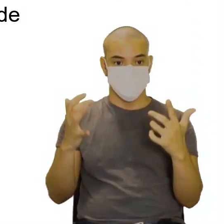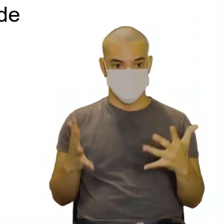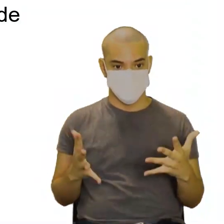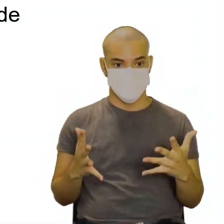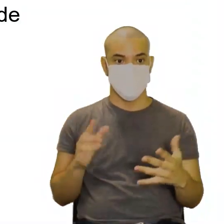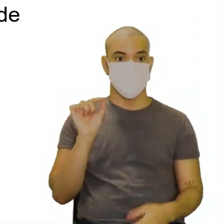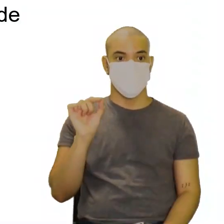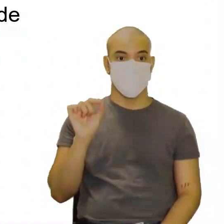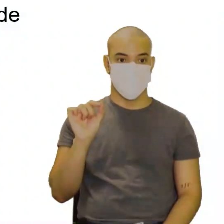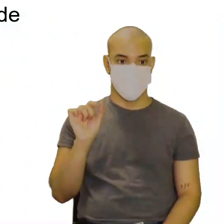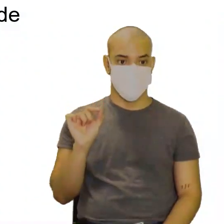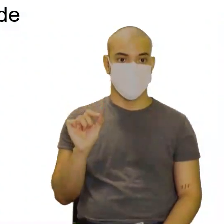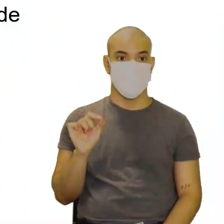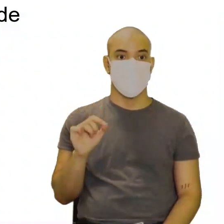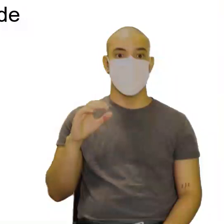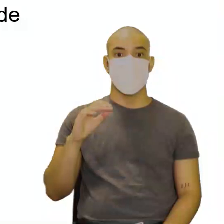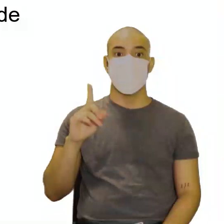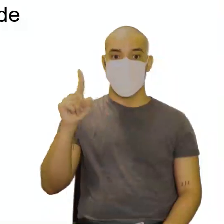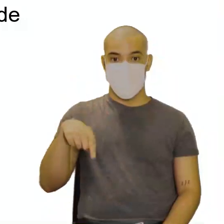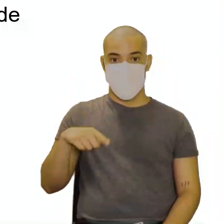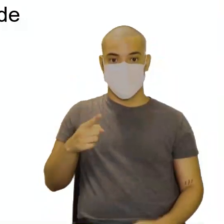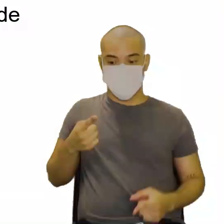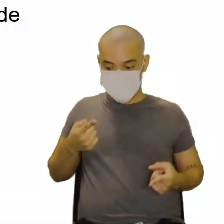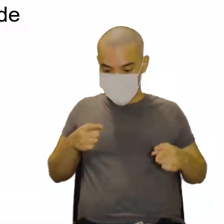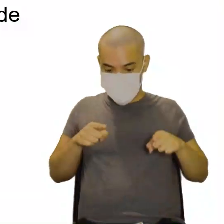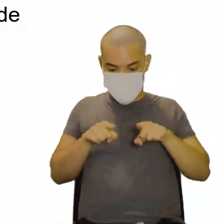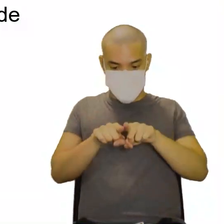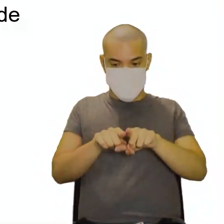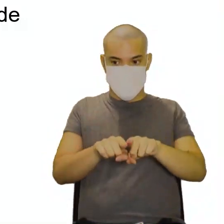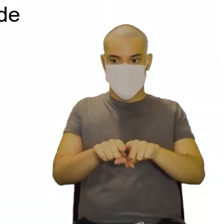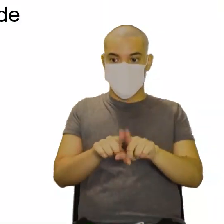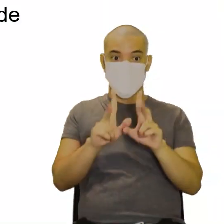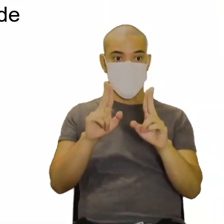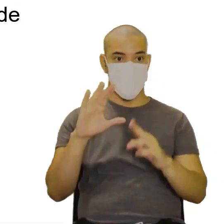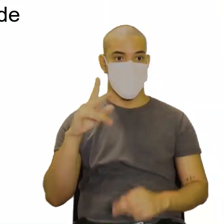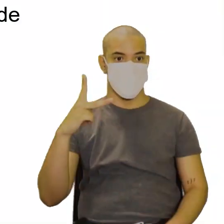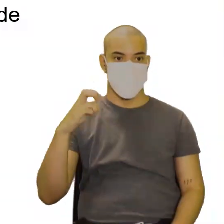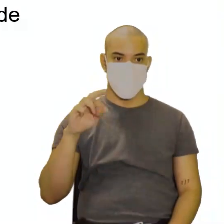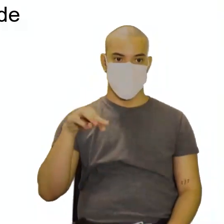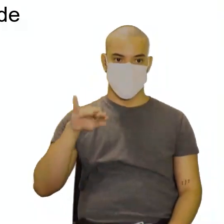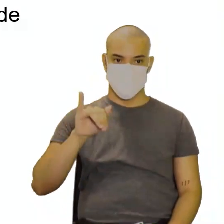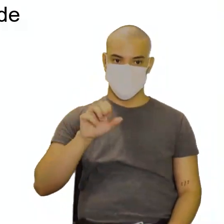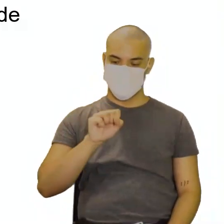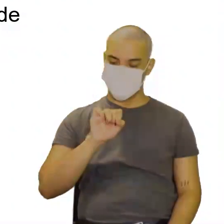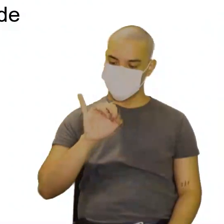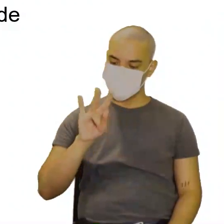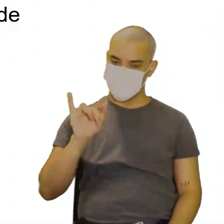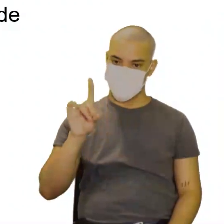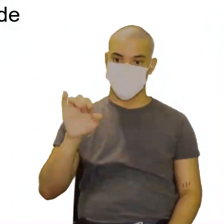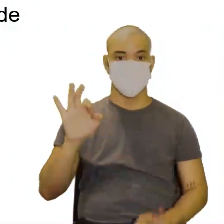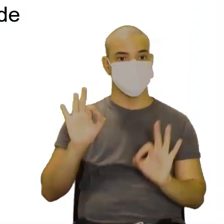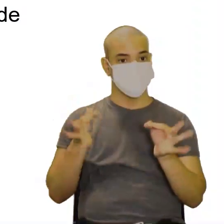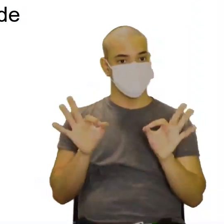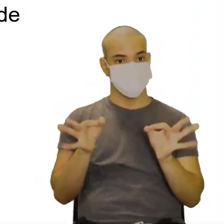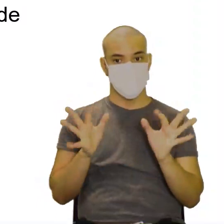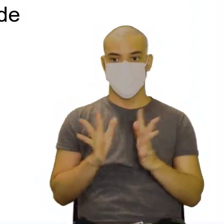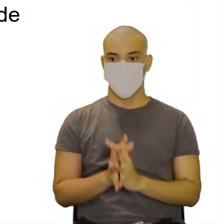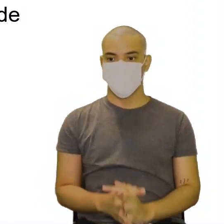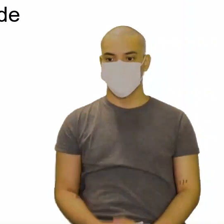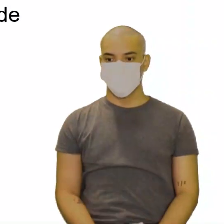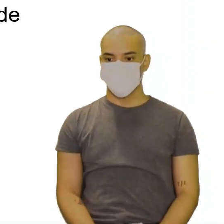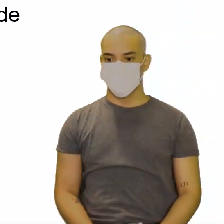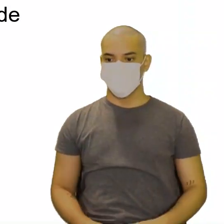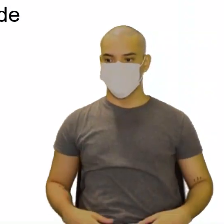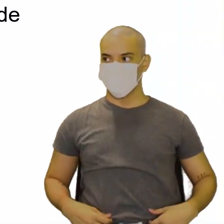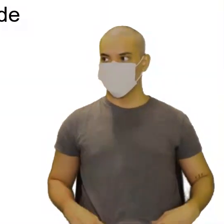a capacitância é diretamente proporcional à permissividade, está correto, certo?